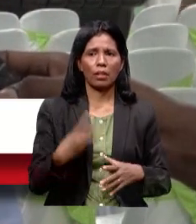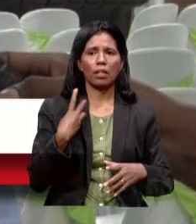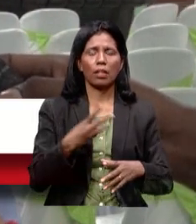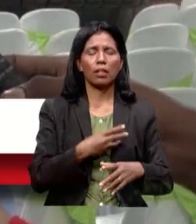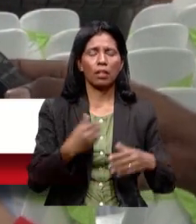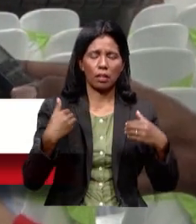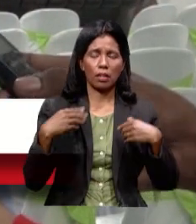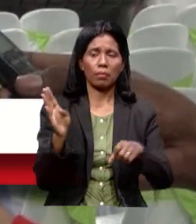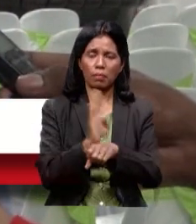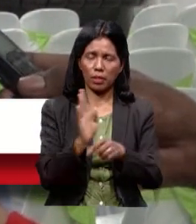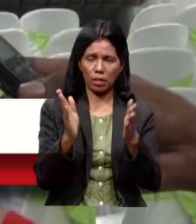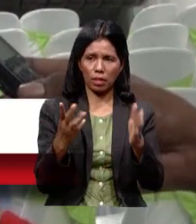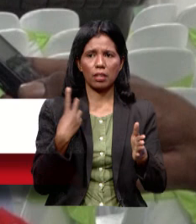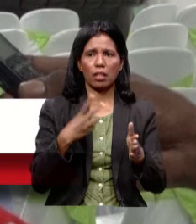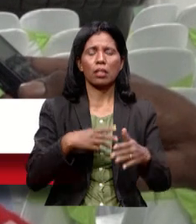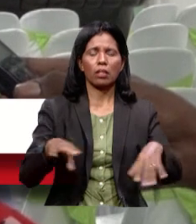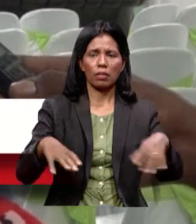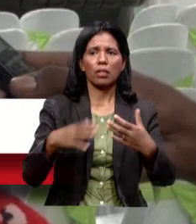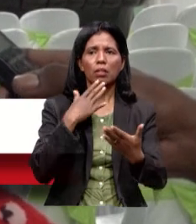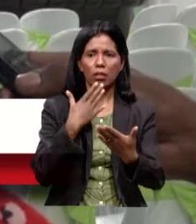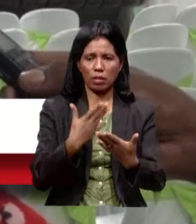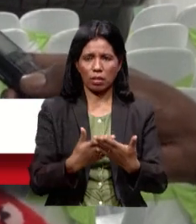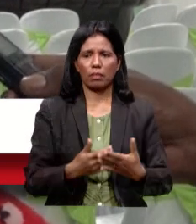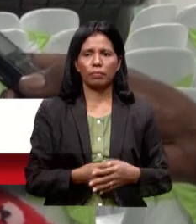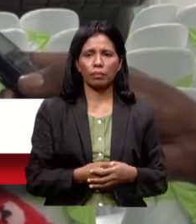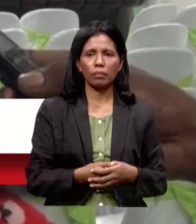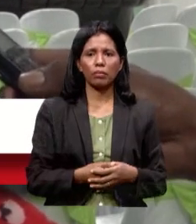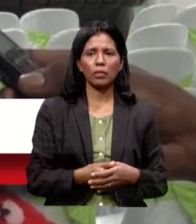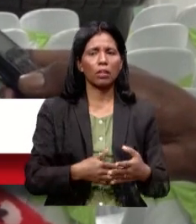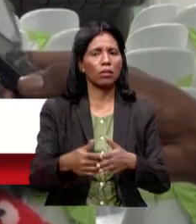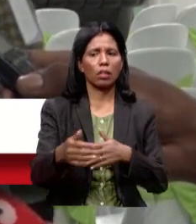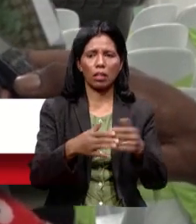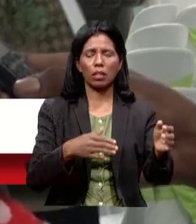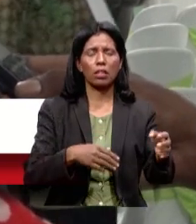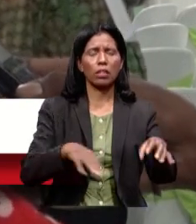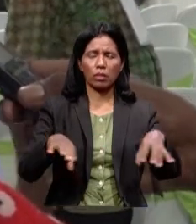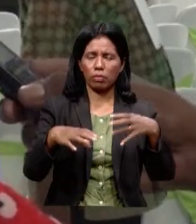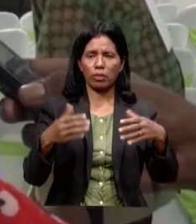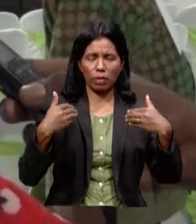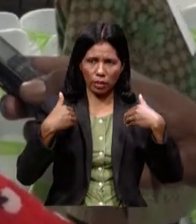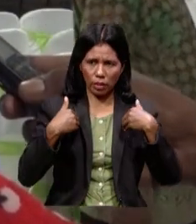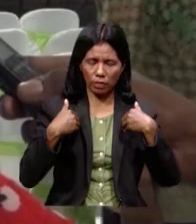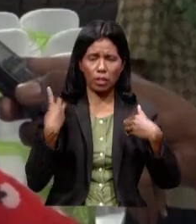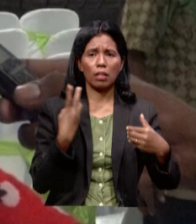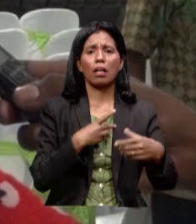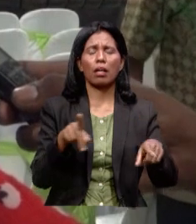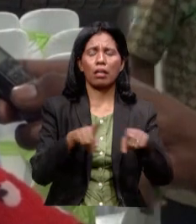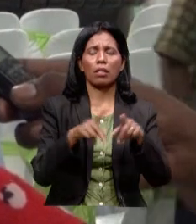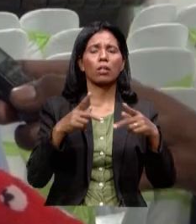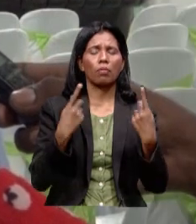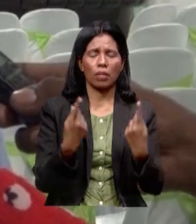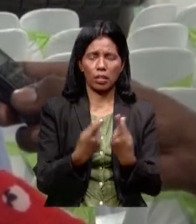itmen. Ita serviço tem que ir com itmen. Ita ia, qualquer serviço mesmo ia, ita não era empresário, ita parceiro para